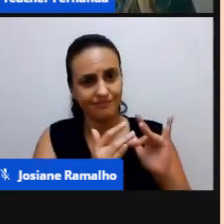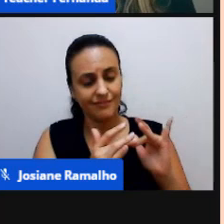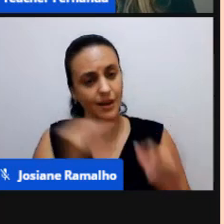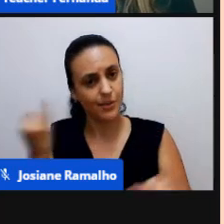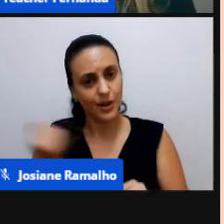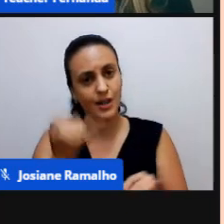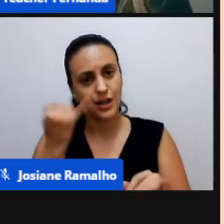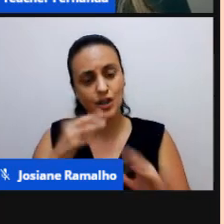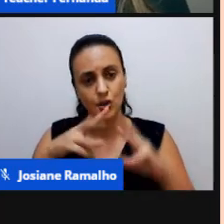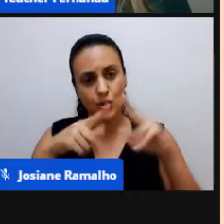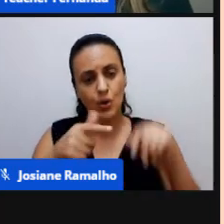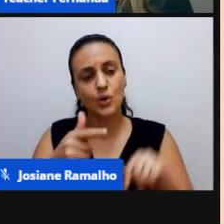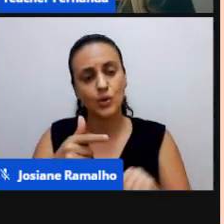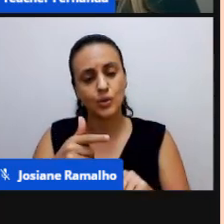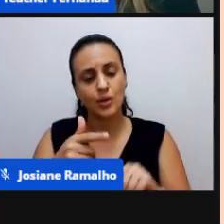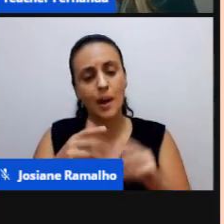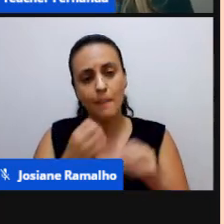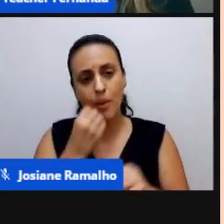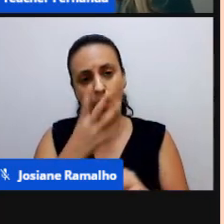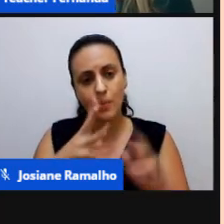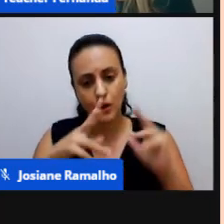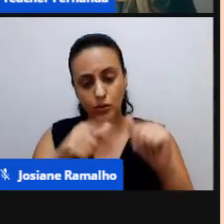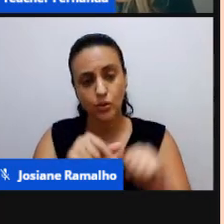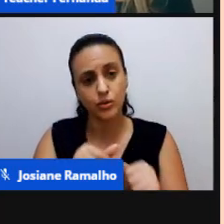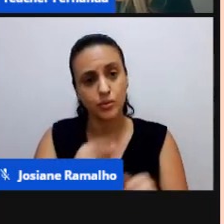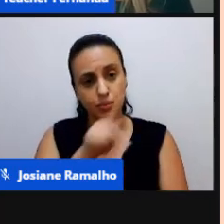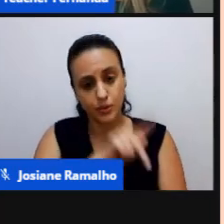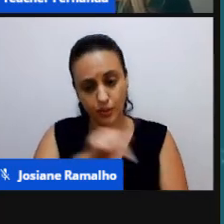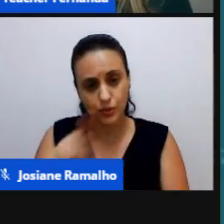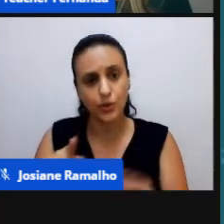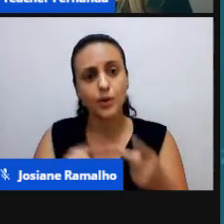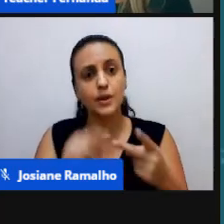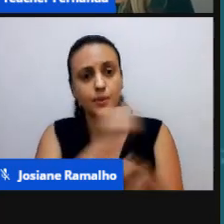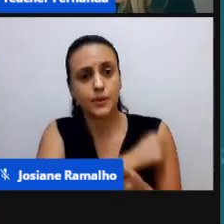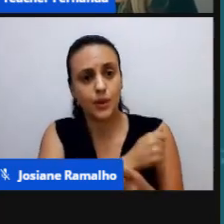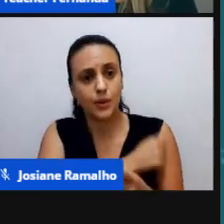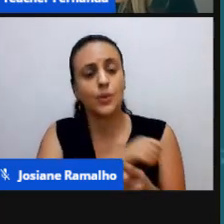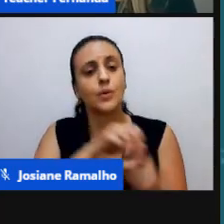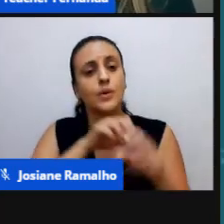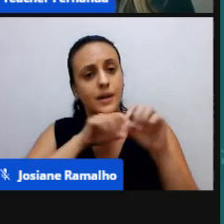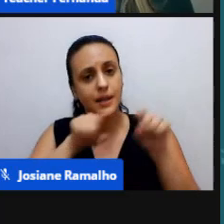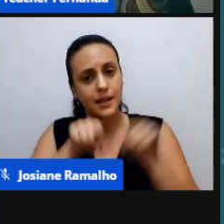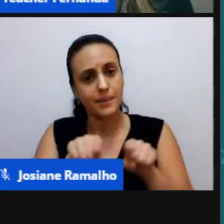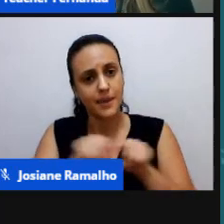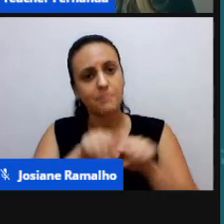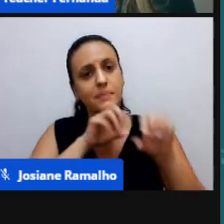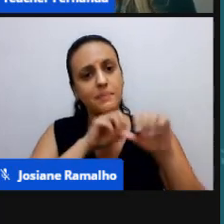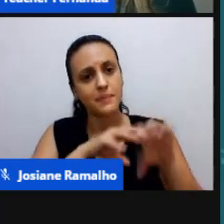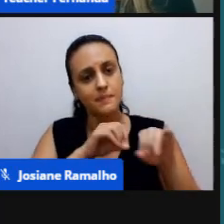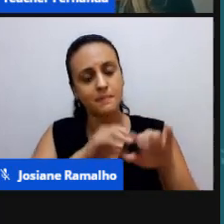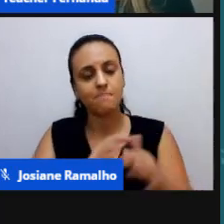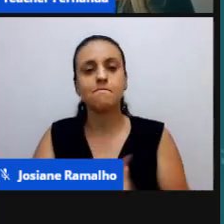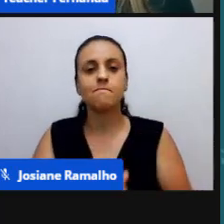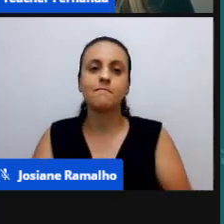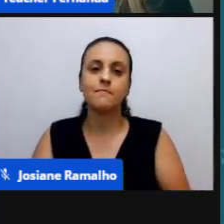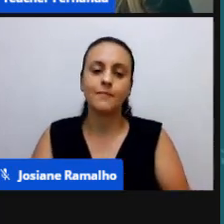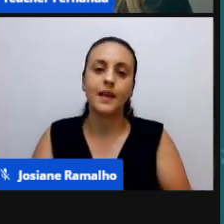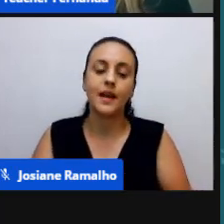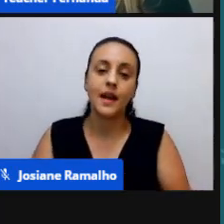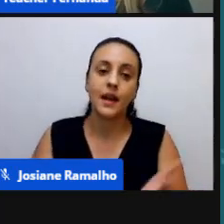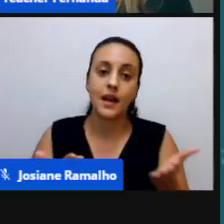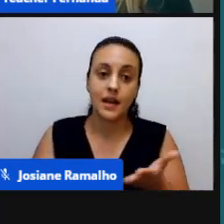Você, professor, ganha, os seus alunos ganham, a educação ganha. E eu vou deixar uma mensagem aqui que